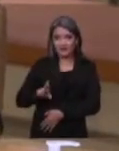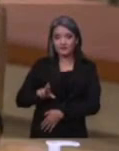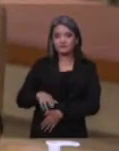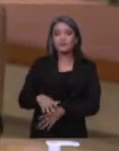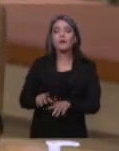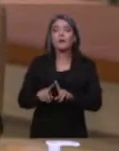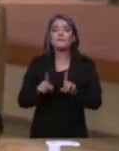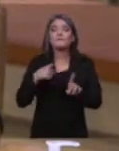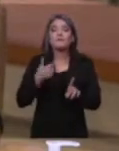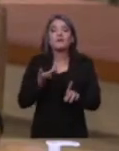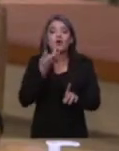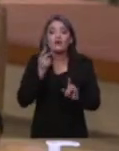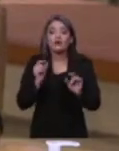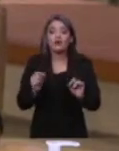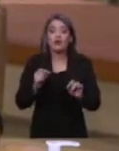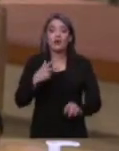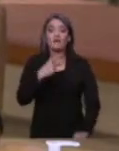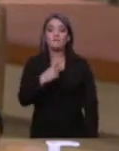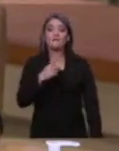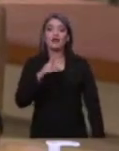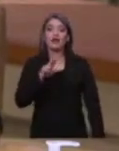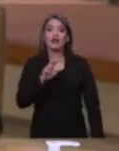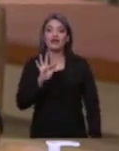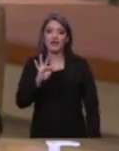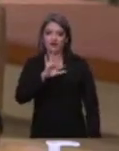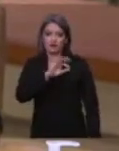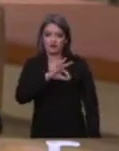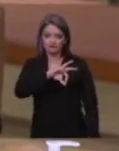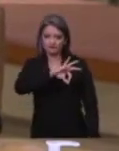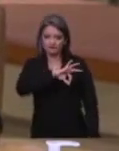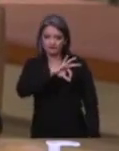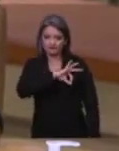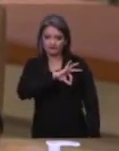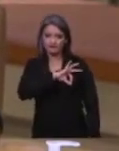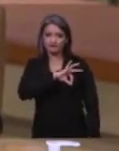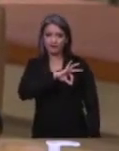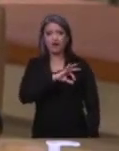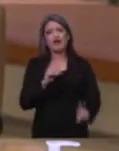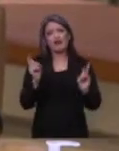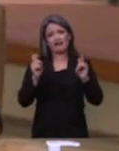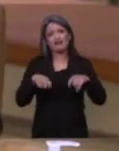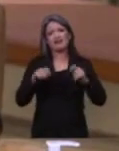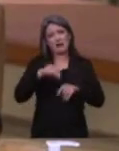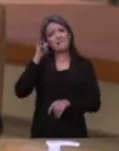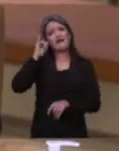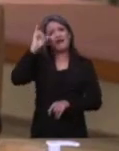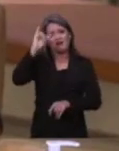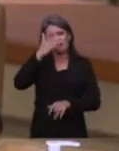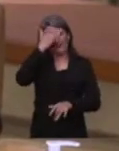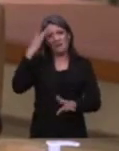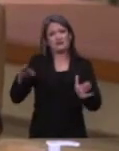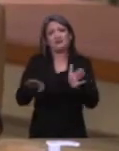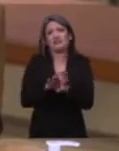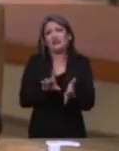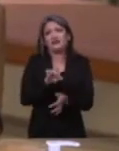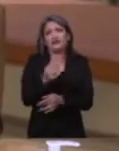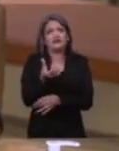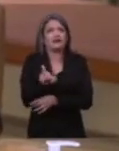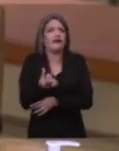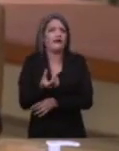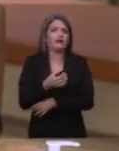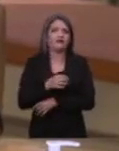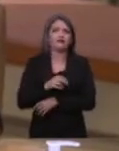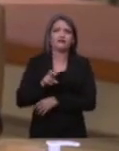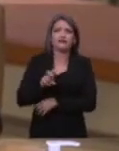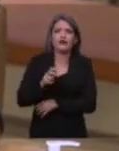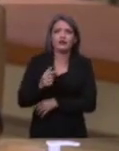O que eu quero dizer, a Polícia Rodoviária Federal tinha condições de evitar a chegada. Dia 6, dia 5, dia 7,